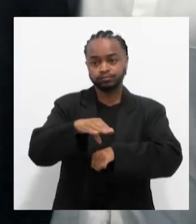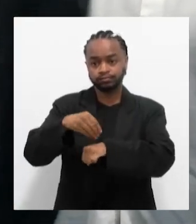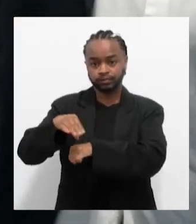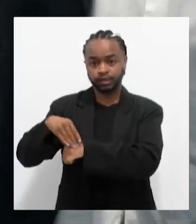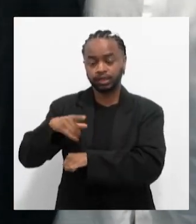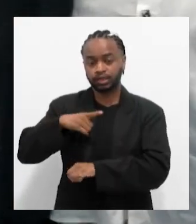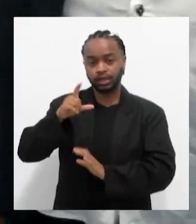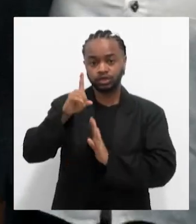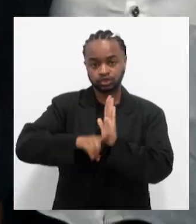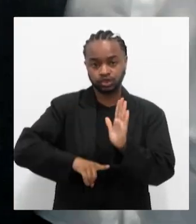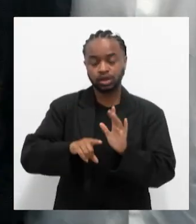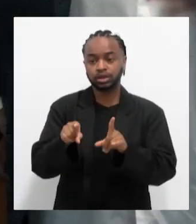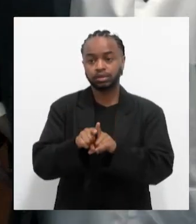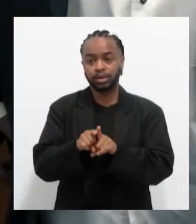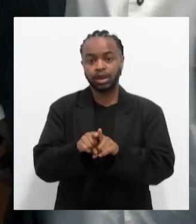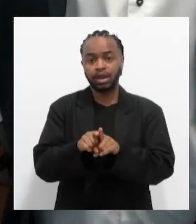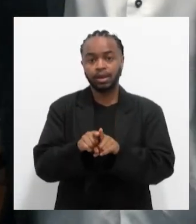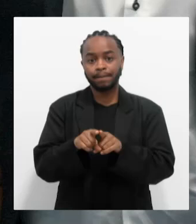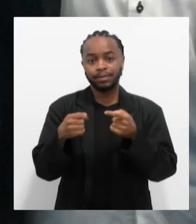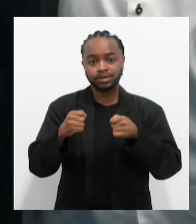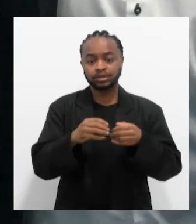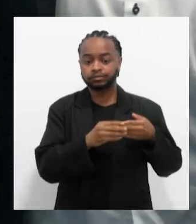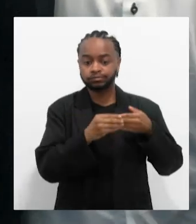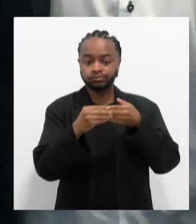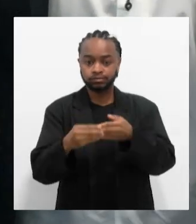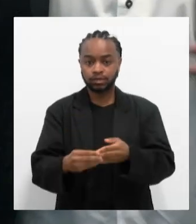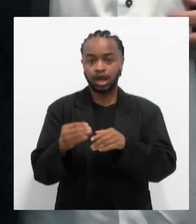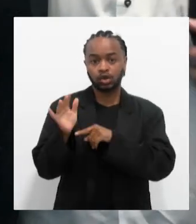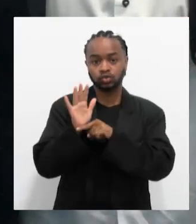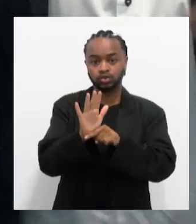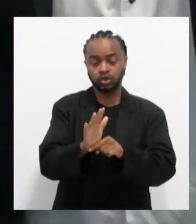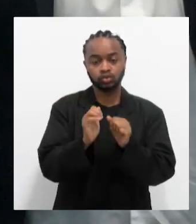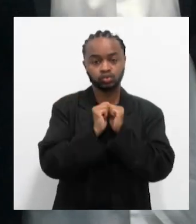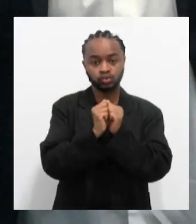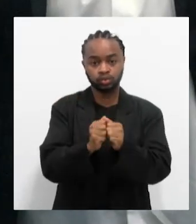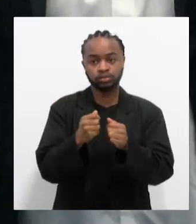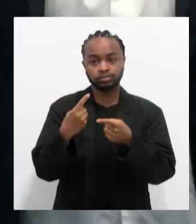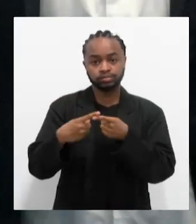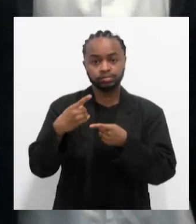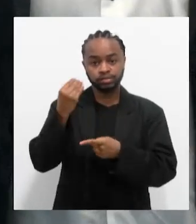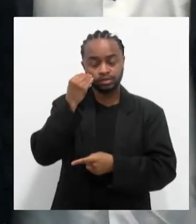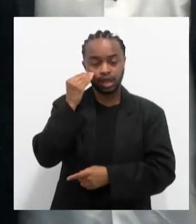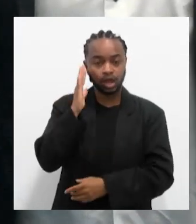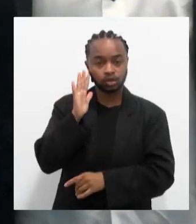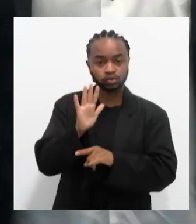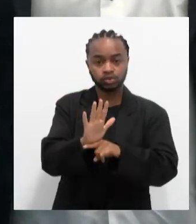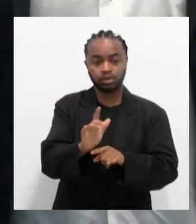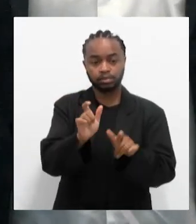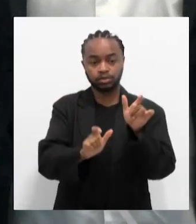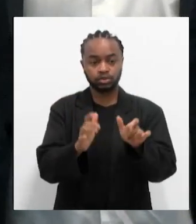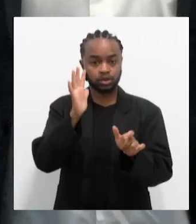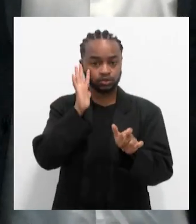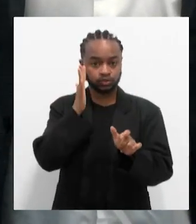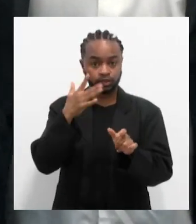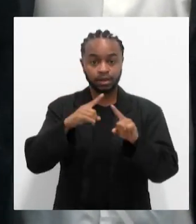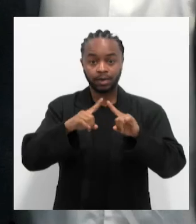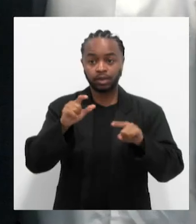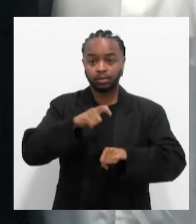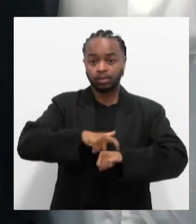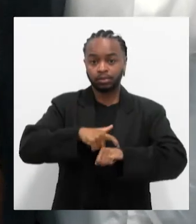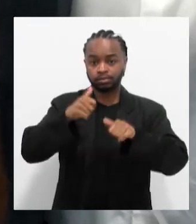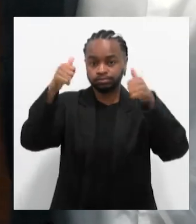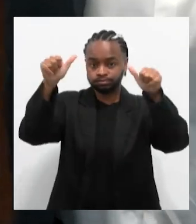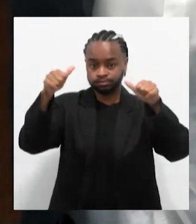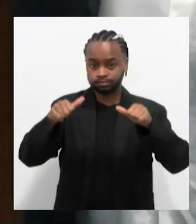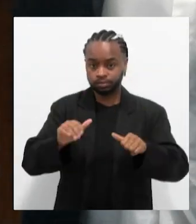têm direito e a gente tem que pegar na mão e ir junto para que a pessoa consiga resolver. Com a fixação dos cartazes, elas já